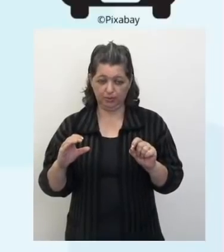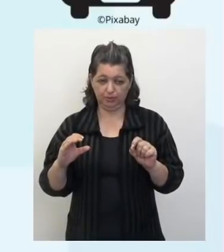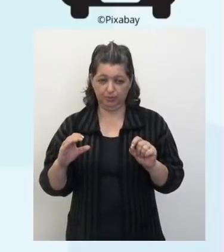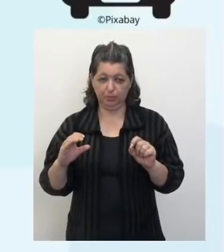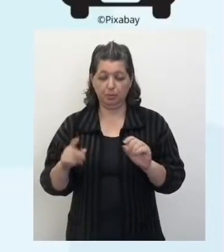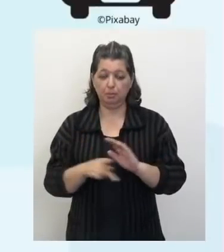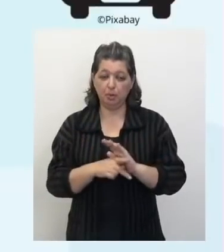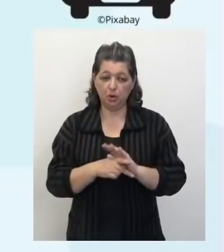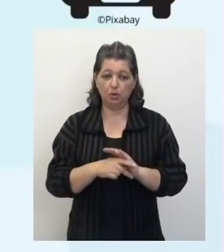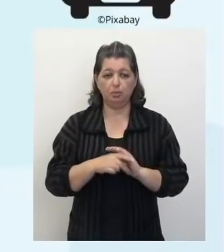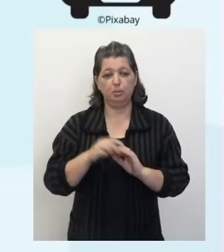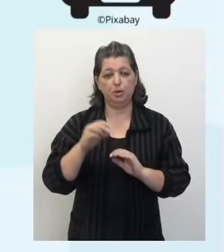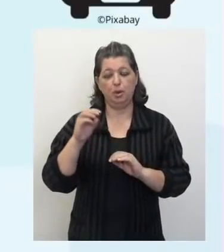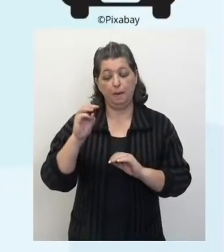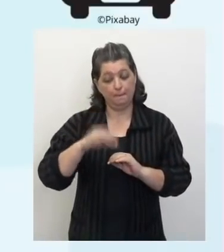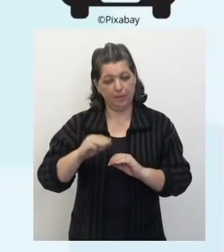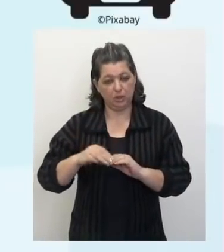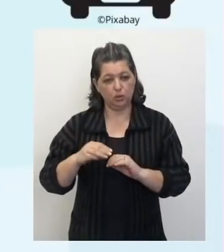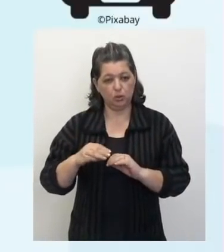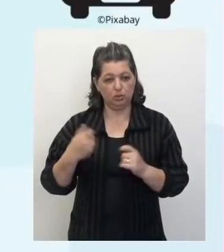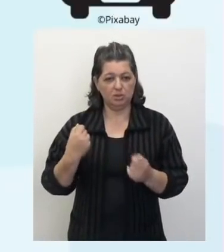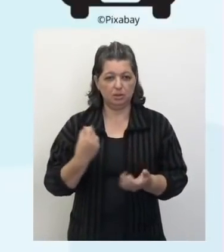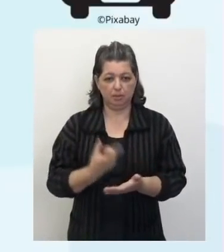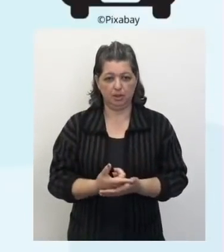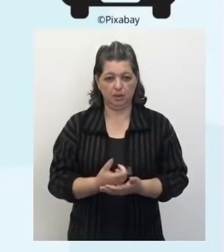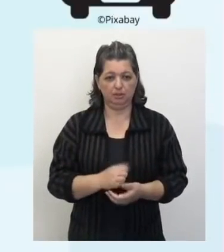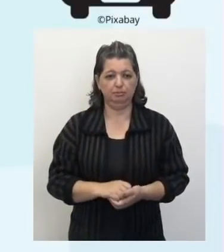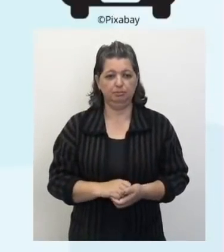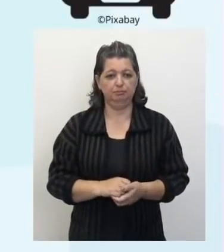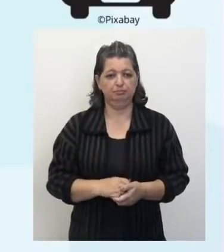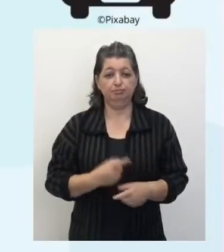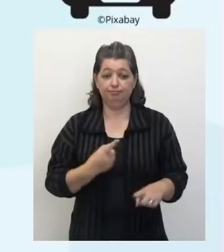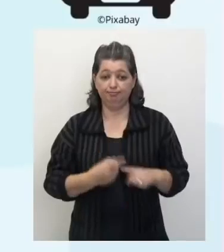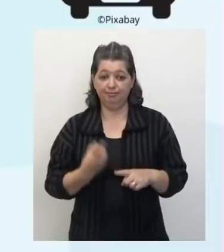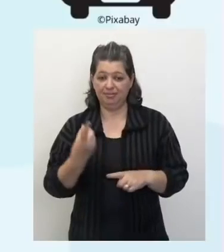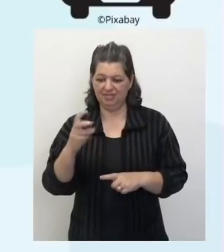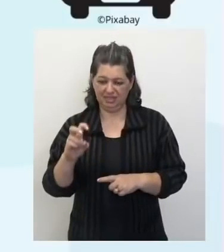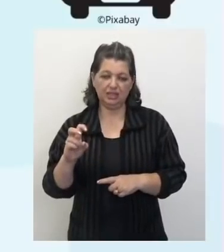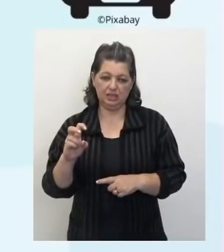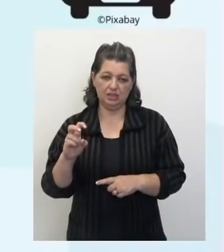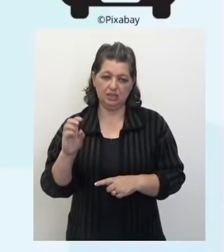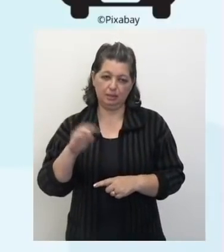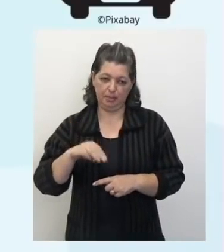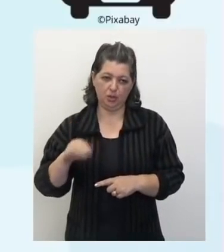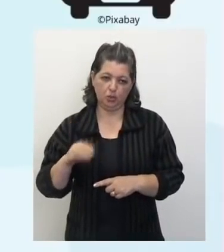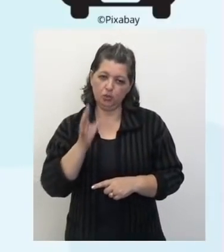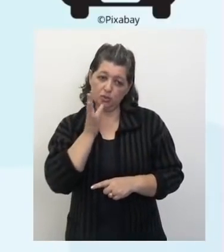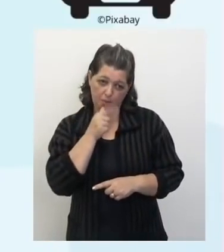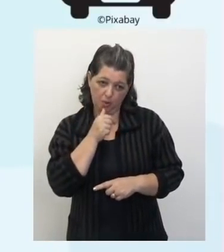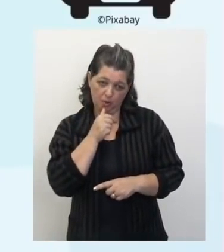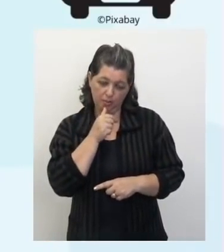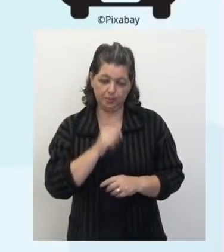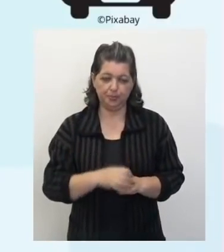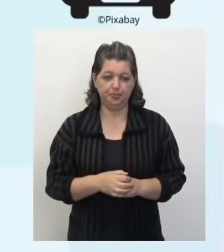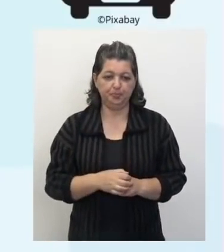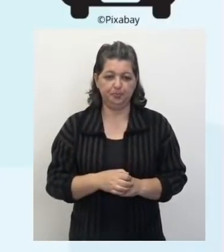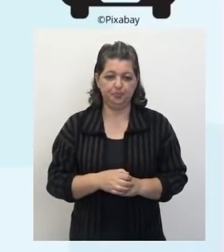mínima de bolos que a Silvana precisa vender, tá? Bom, o que acontece? Cada bolo tem um custo de produção de quanto?